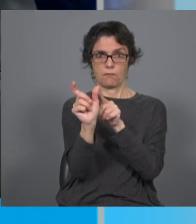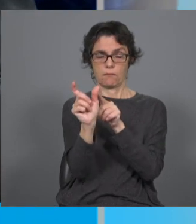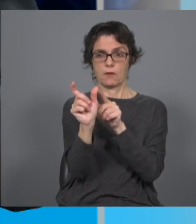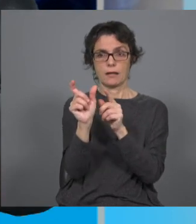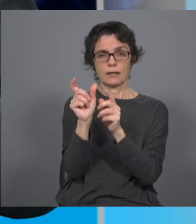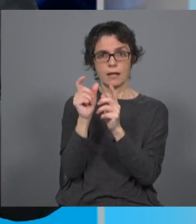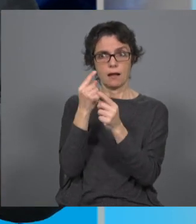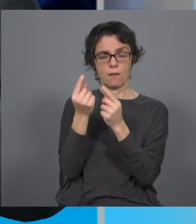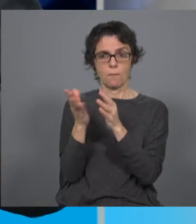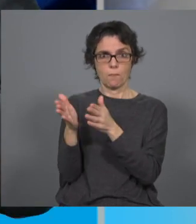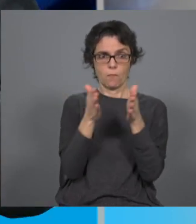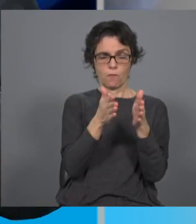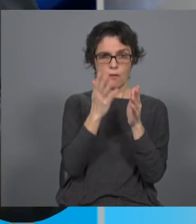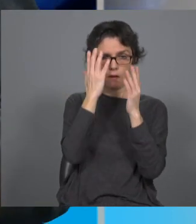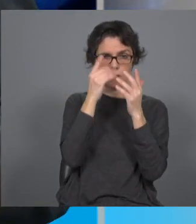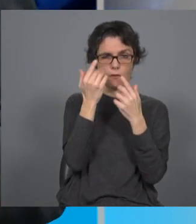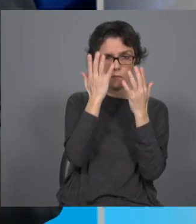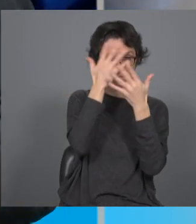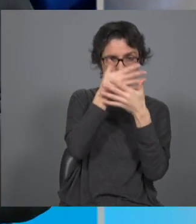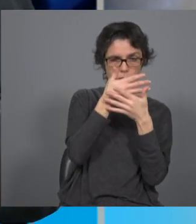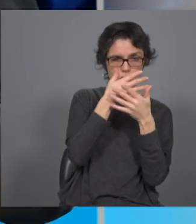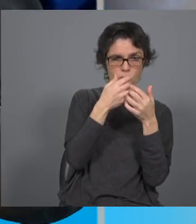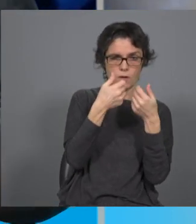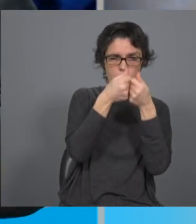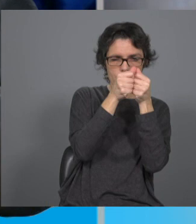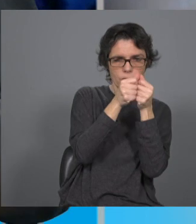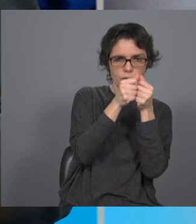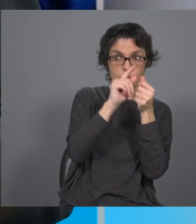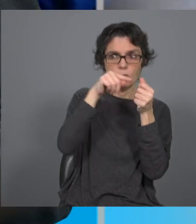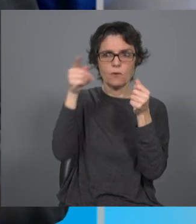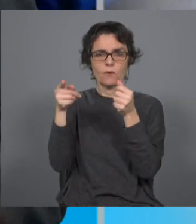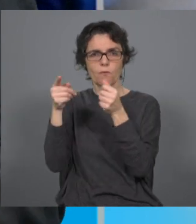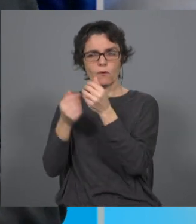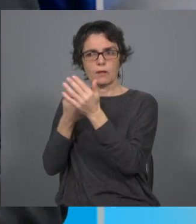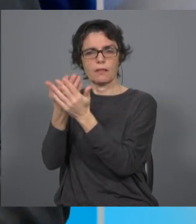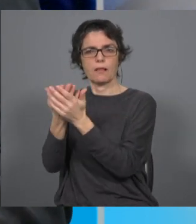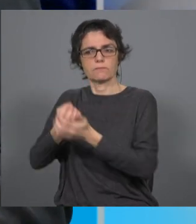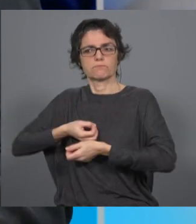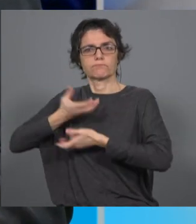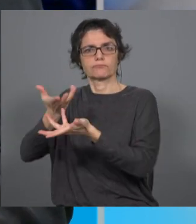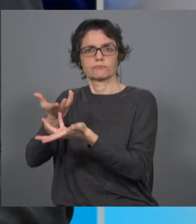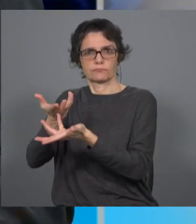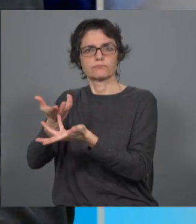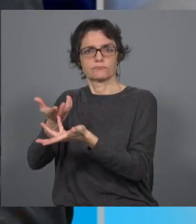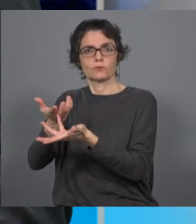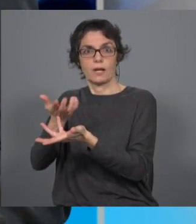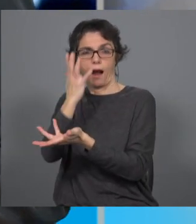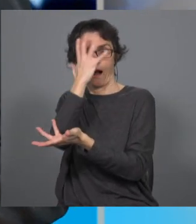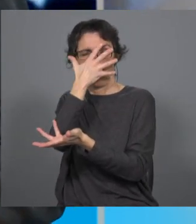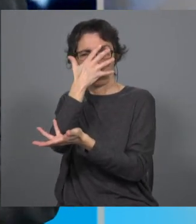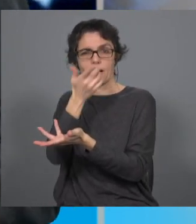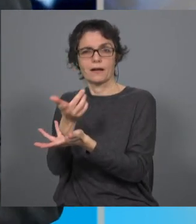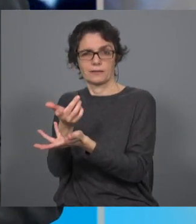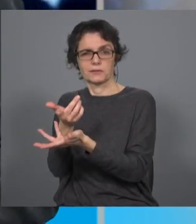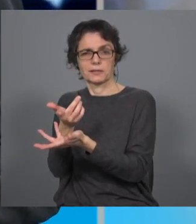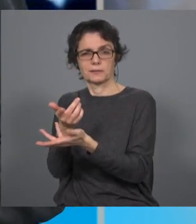uma dimensão que nós queremos transmitir ao nosso auditório. Eu, para falar também